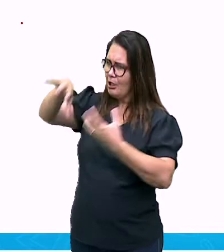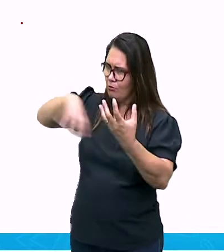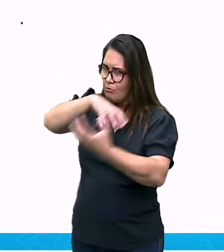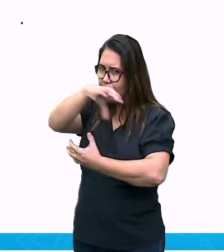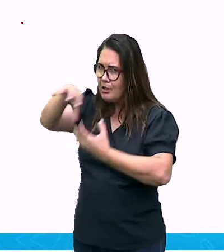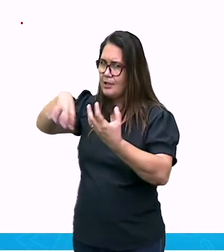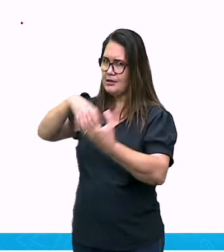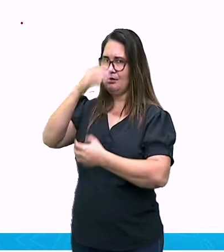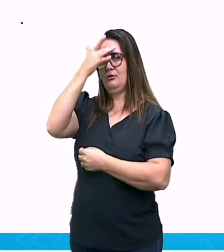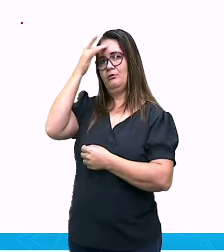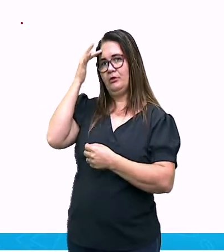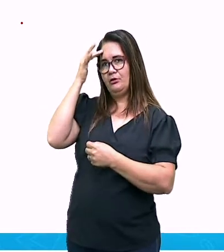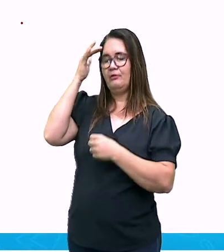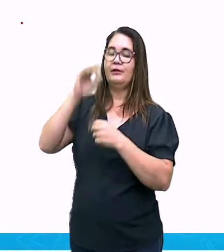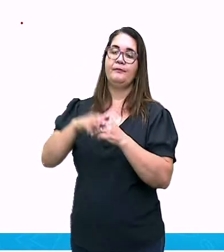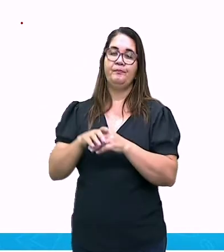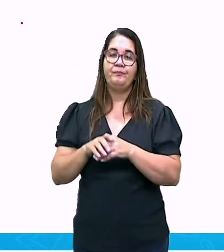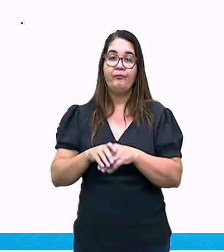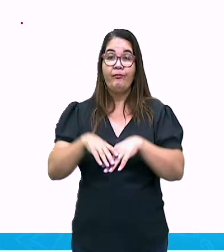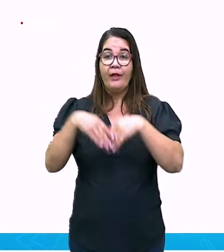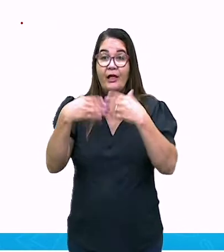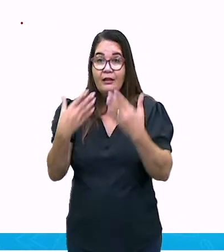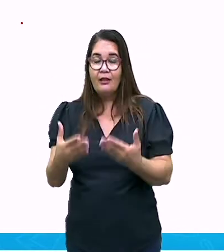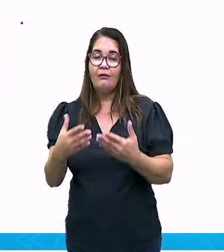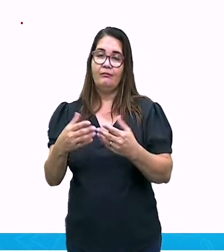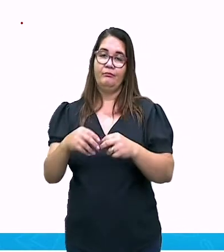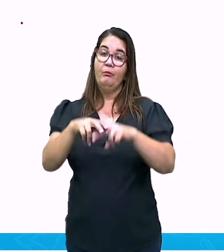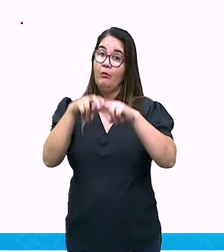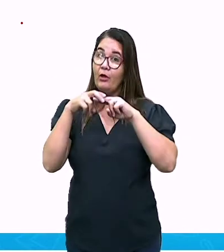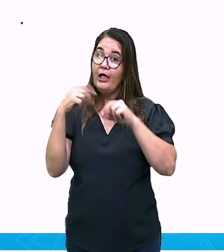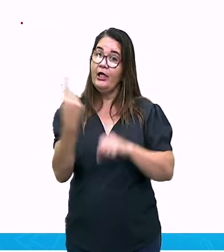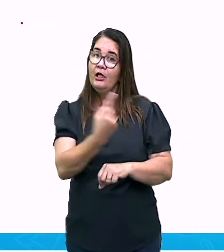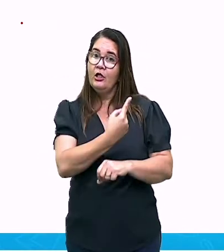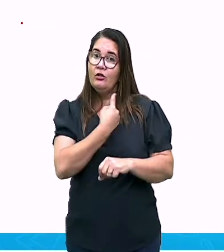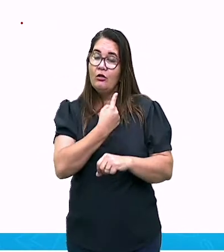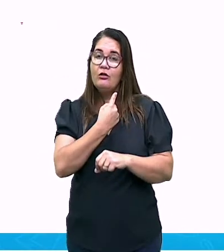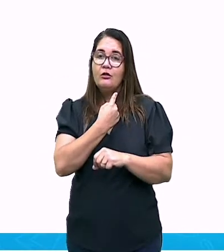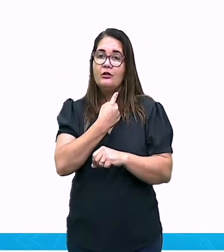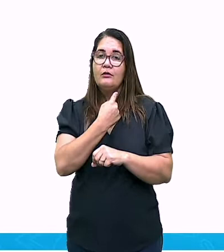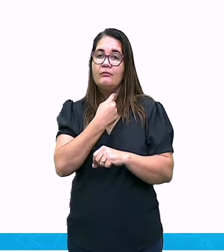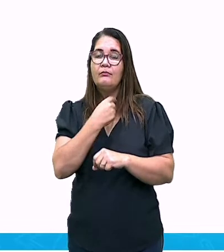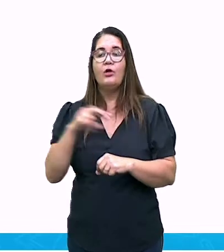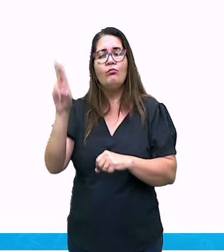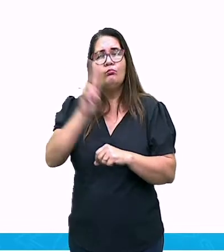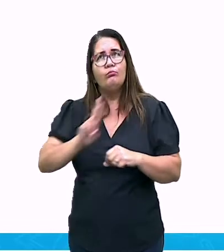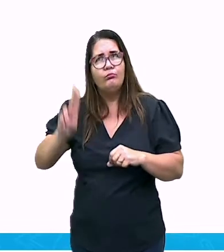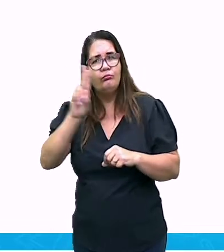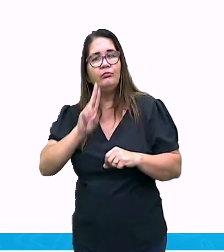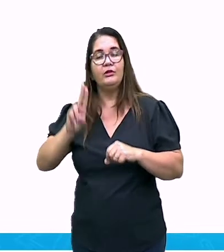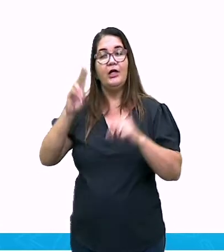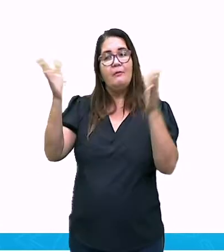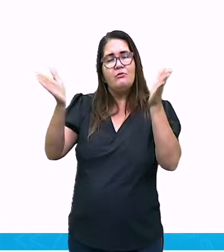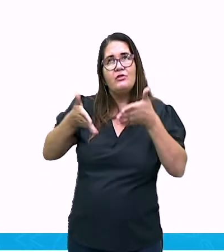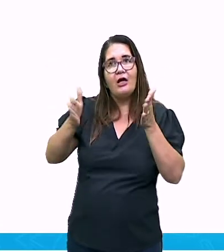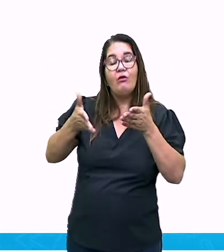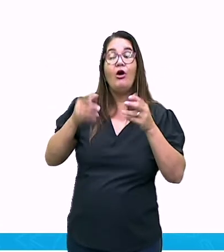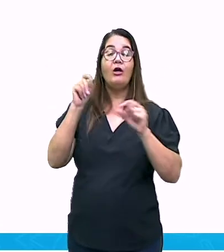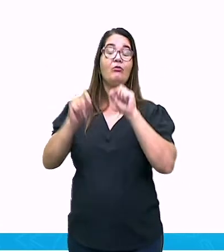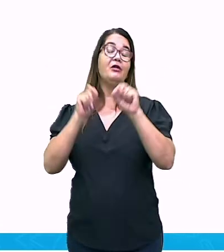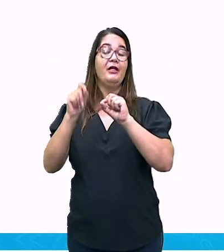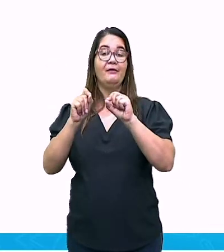vírus. Porém, nós ainda utilizamos, o que que nós temos utilizado muito agora nessa